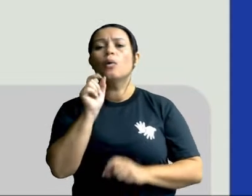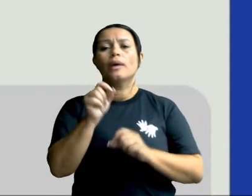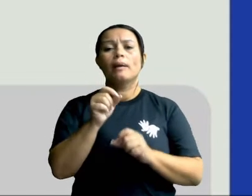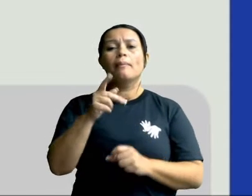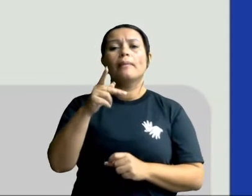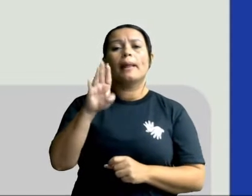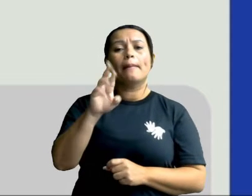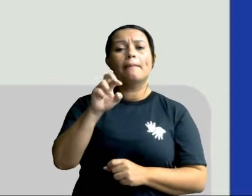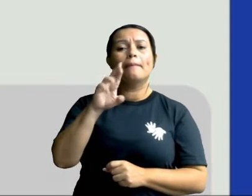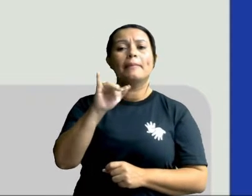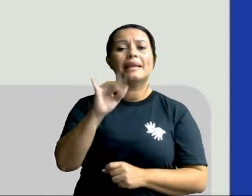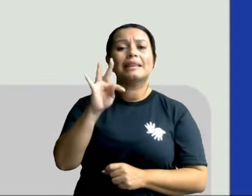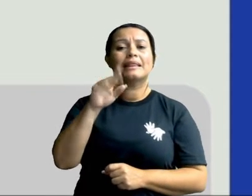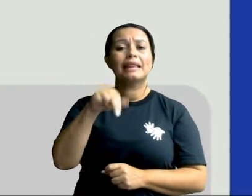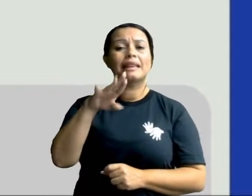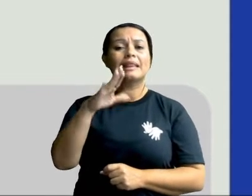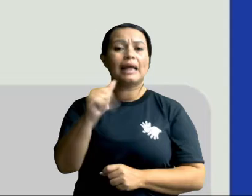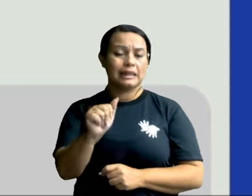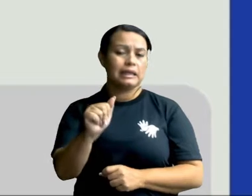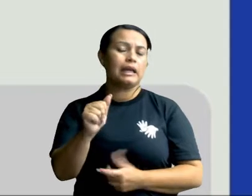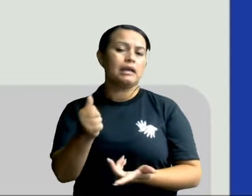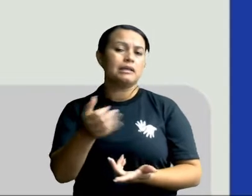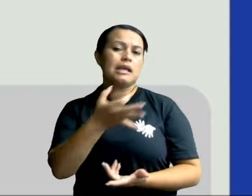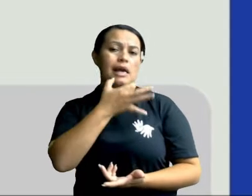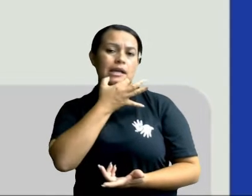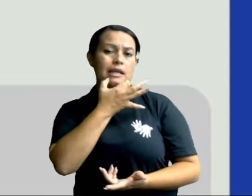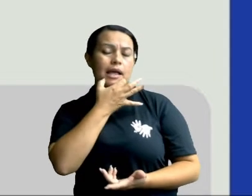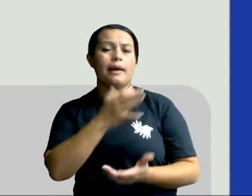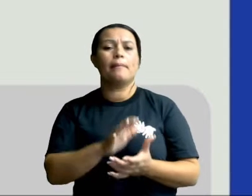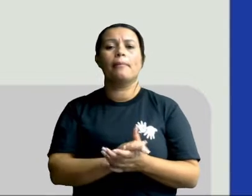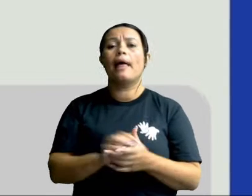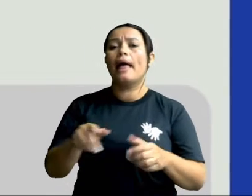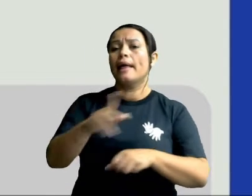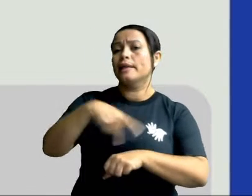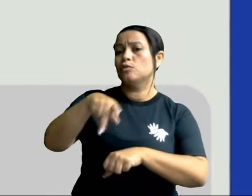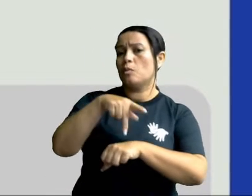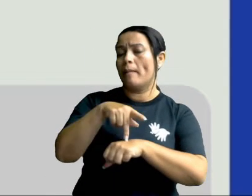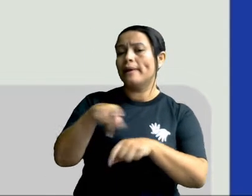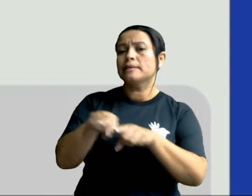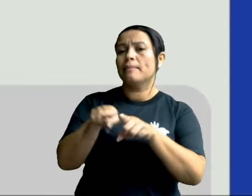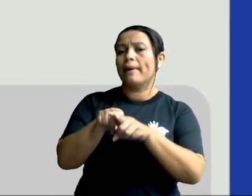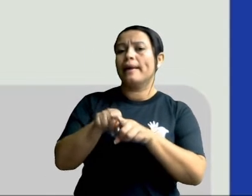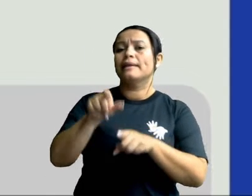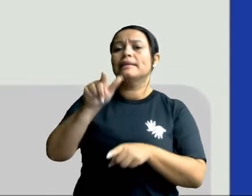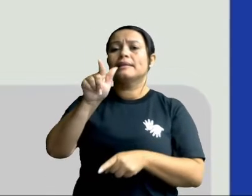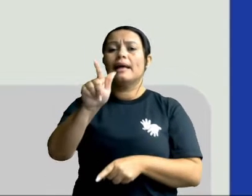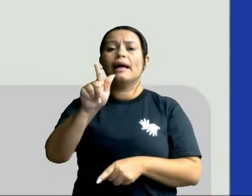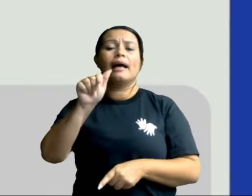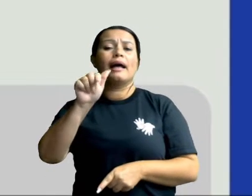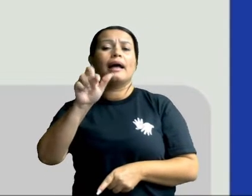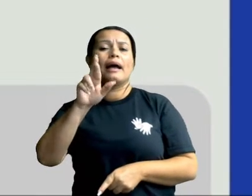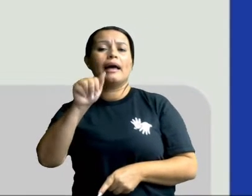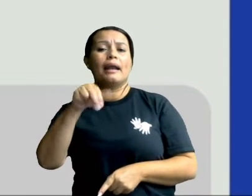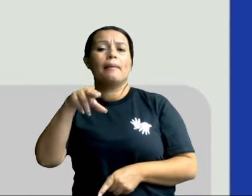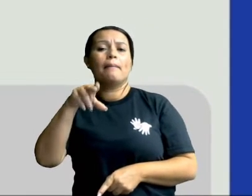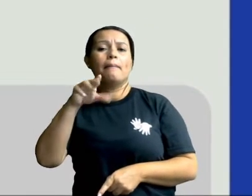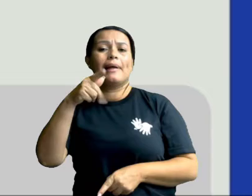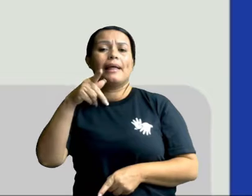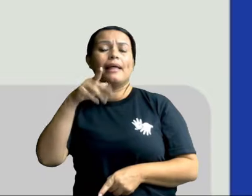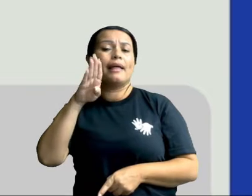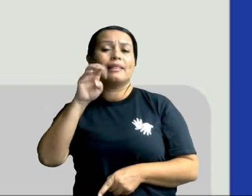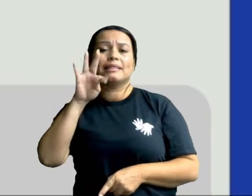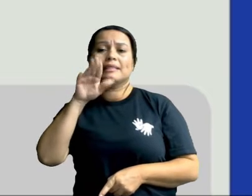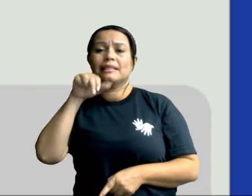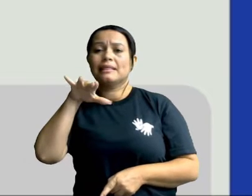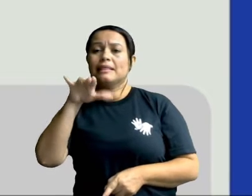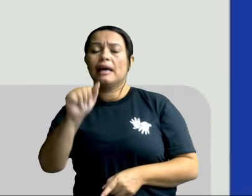pela britânica, né, da Inglaterra, entre os países, né, da Grã-Bretanha. Aqui temos